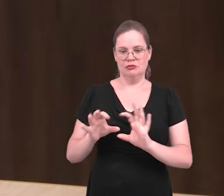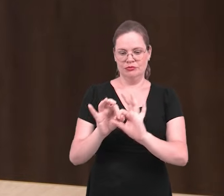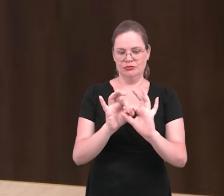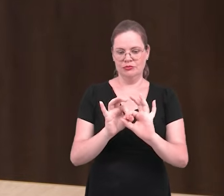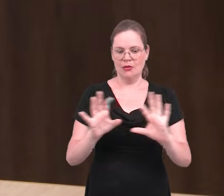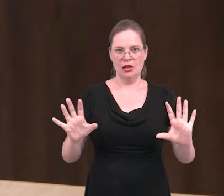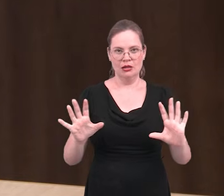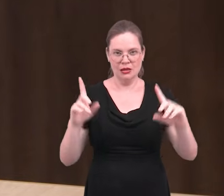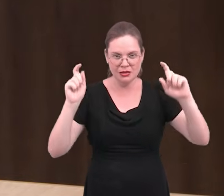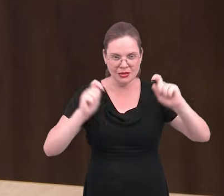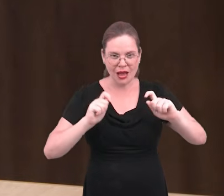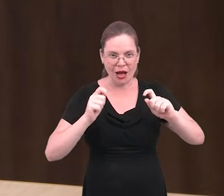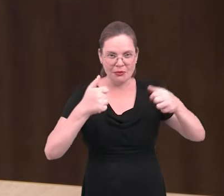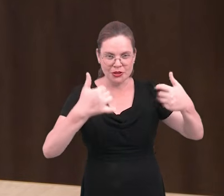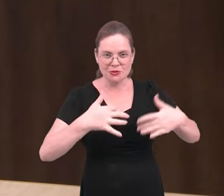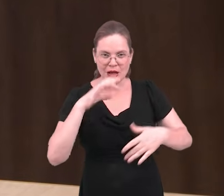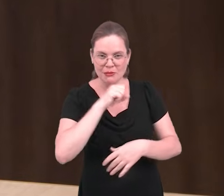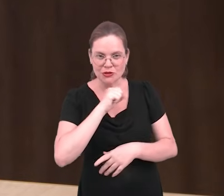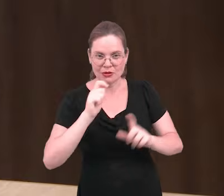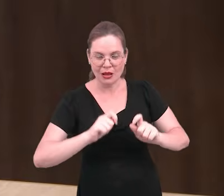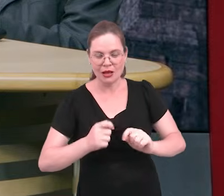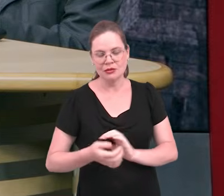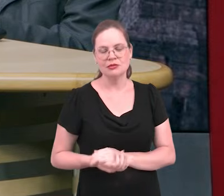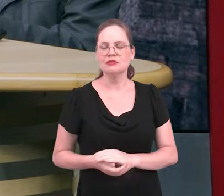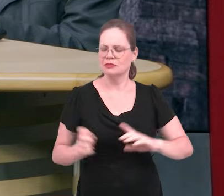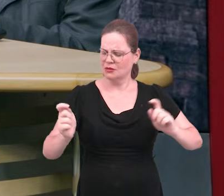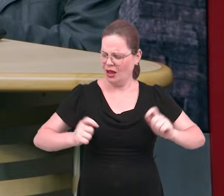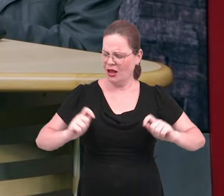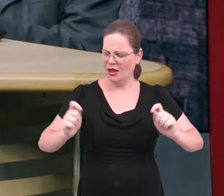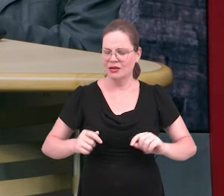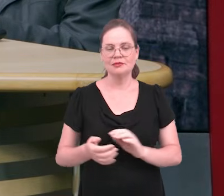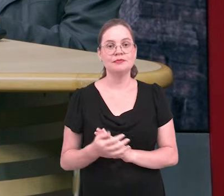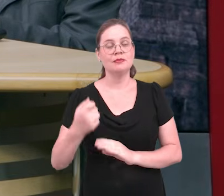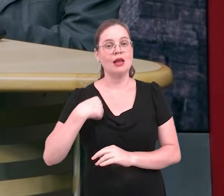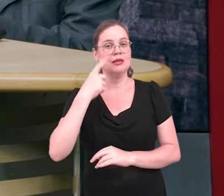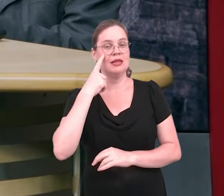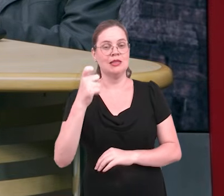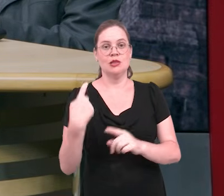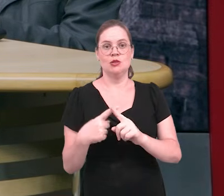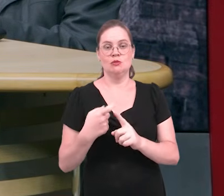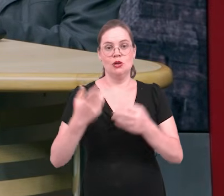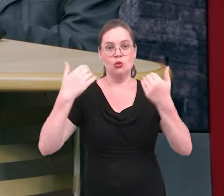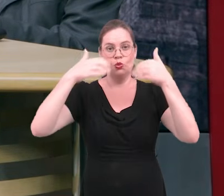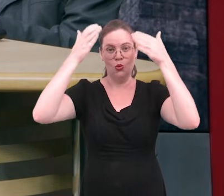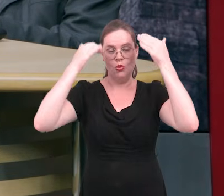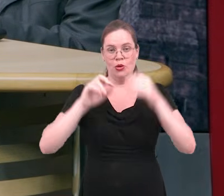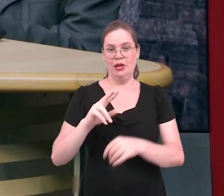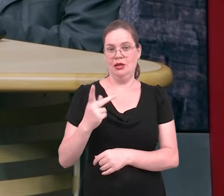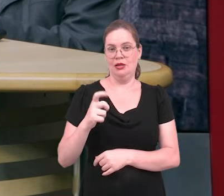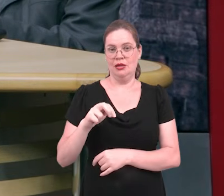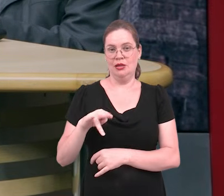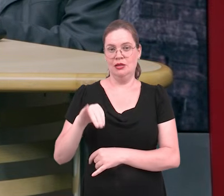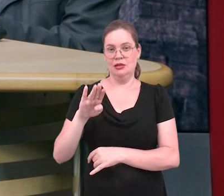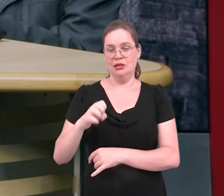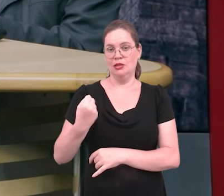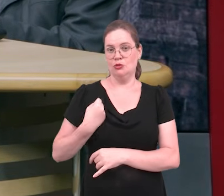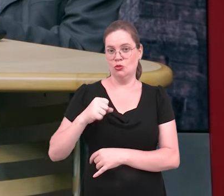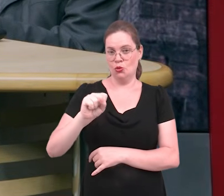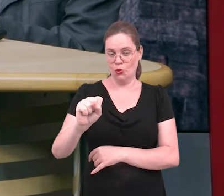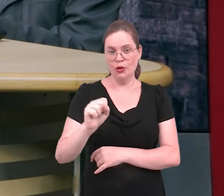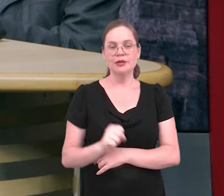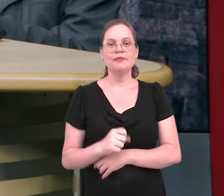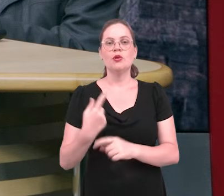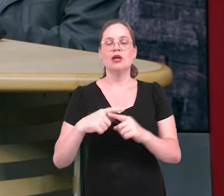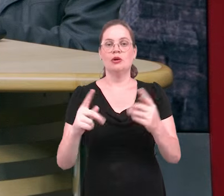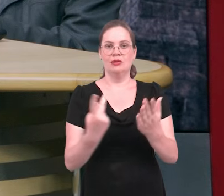Um minutinho, dá para falar sobre isso? Dá para falar. O interessante é que o Henrique VIII, o rei Henrique VIII da Inglaterra, quando Lutero